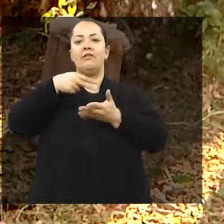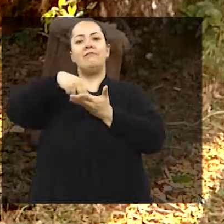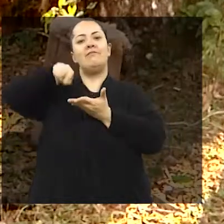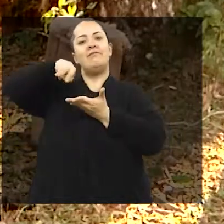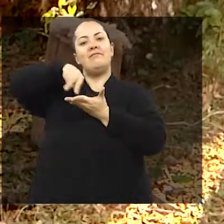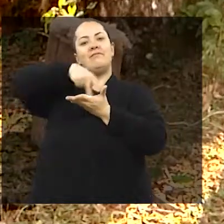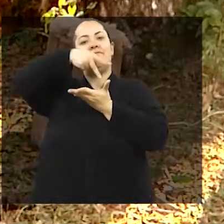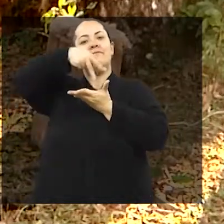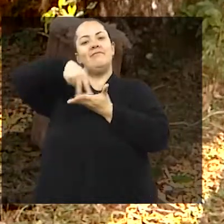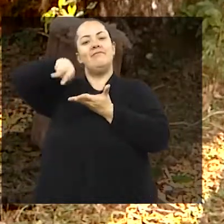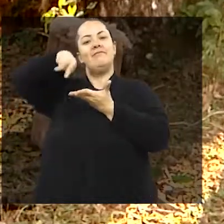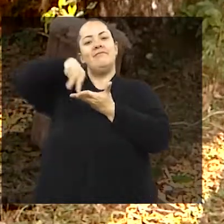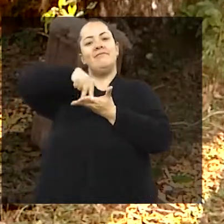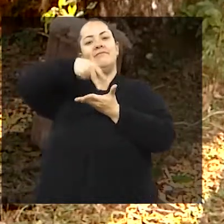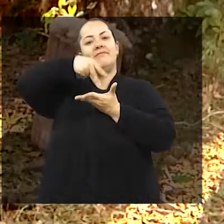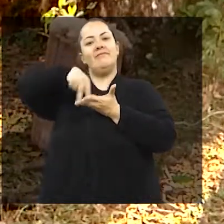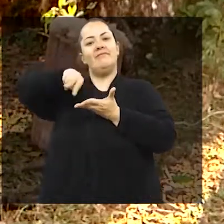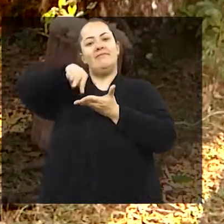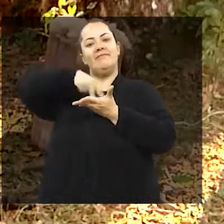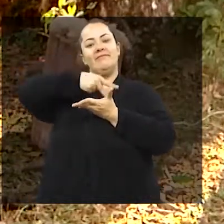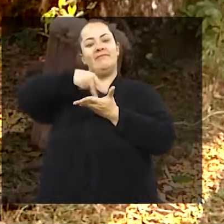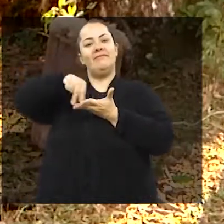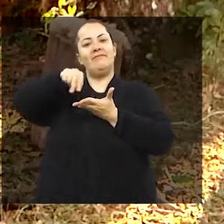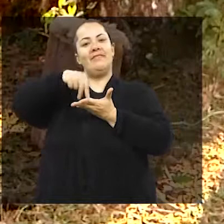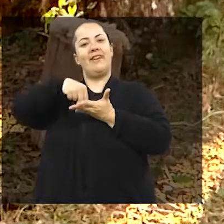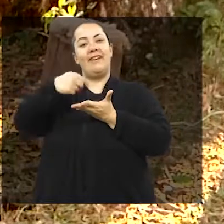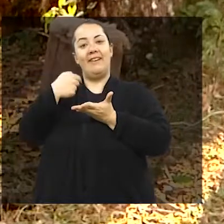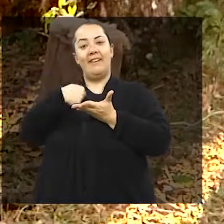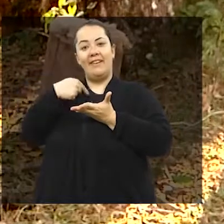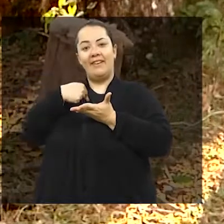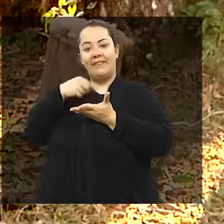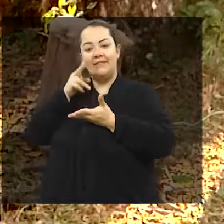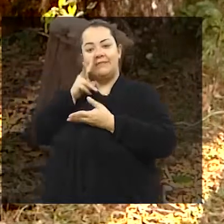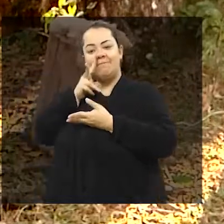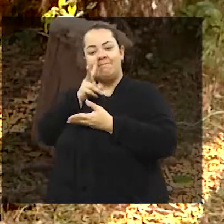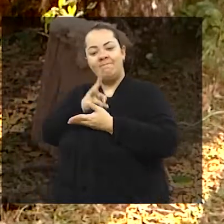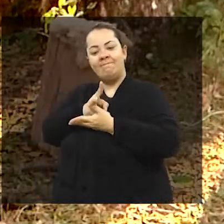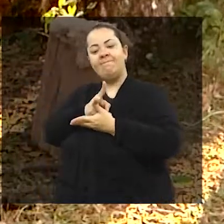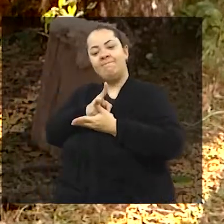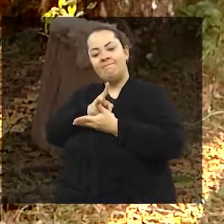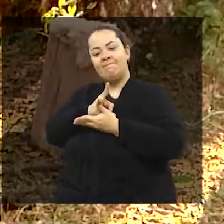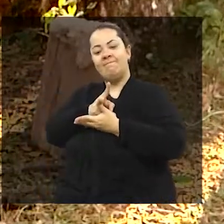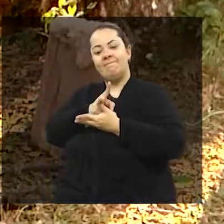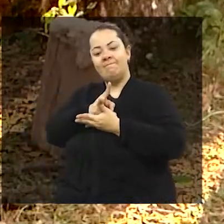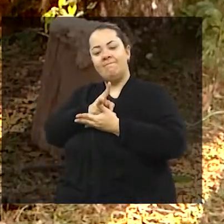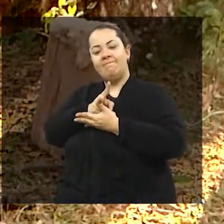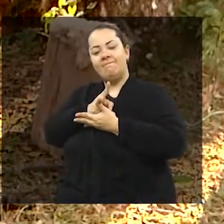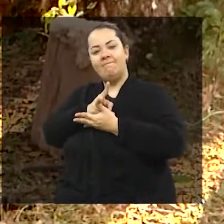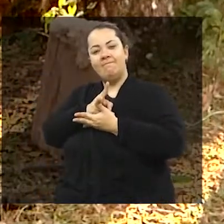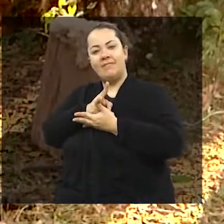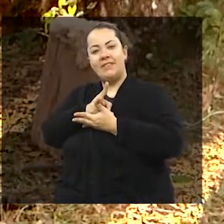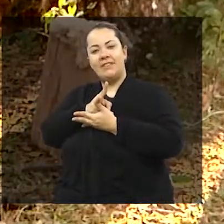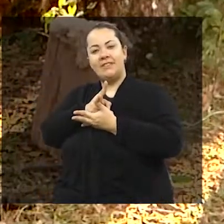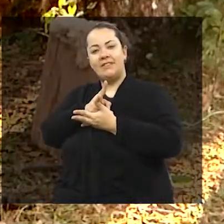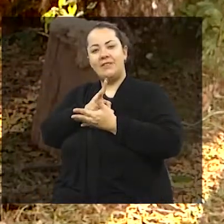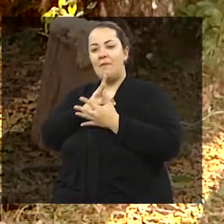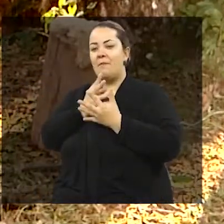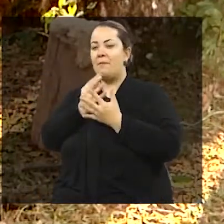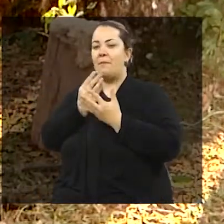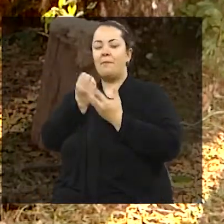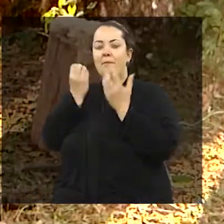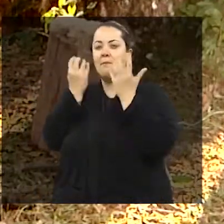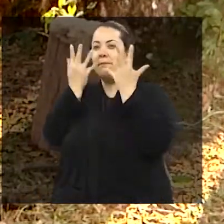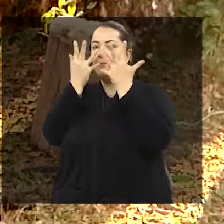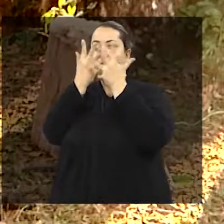e foi maravilhoso cada ano assim começamos lá com os 30 e poucos galpões no ano seguinte 40 e fomos aumentando